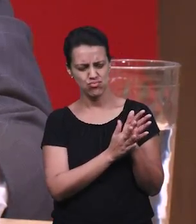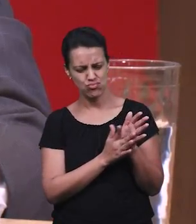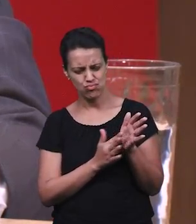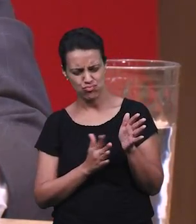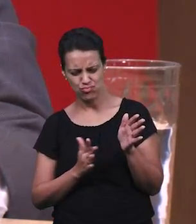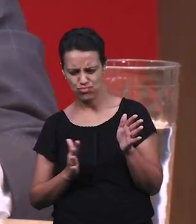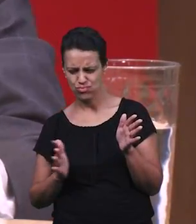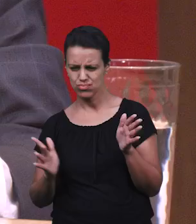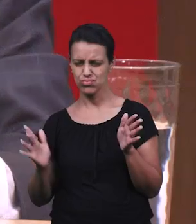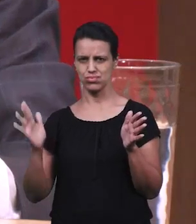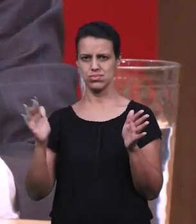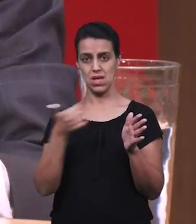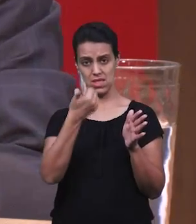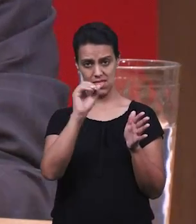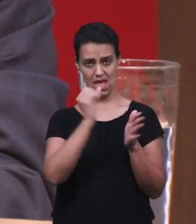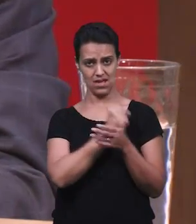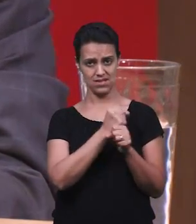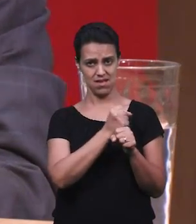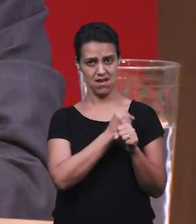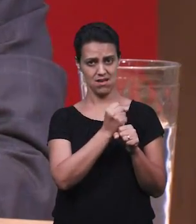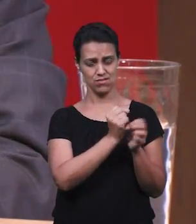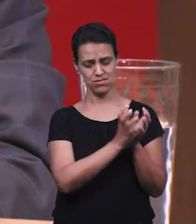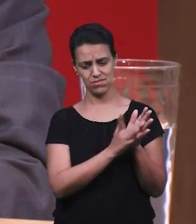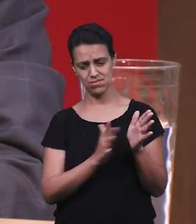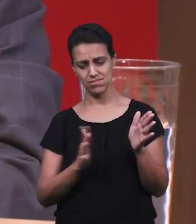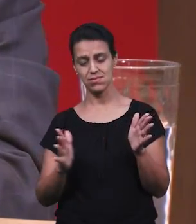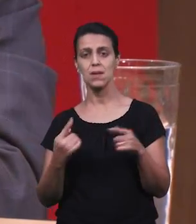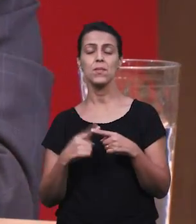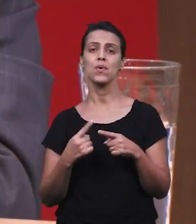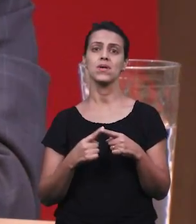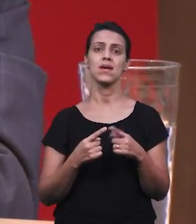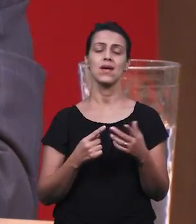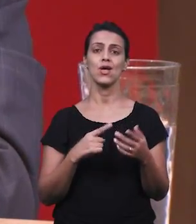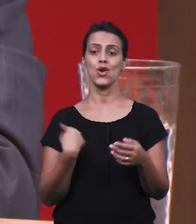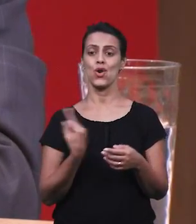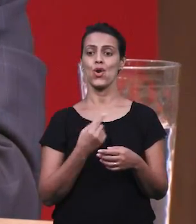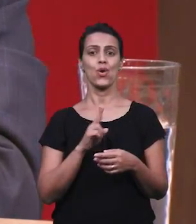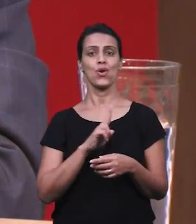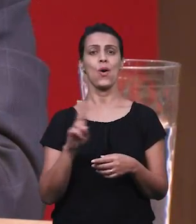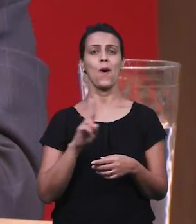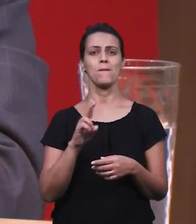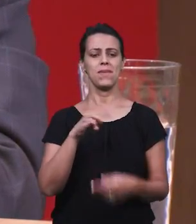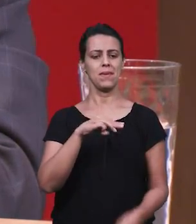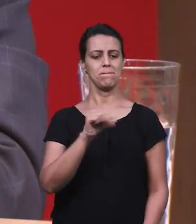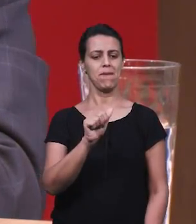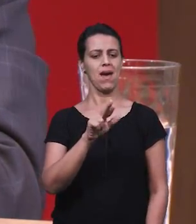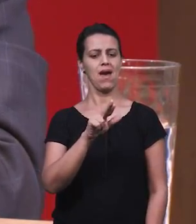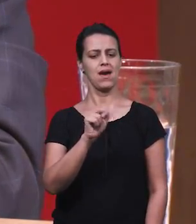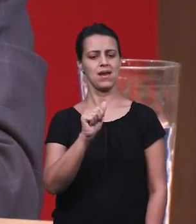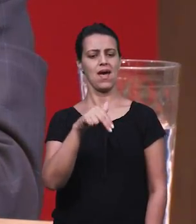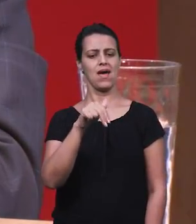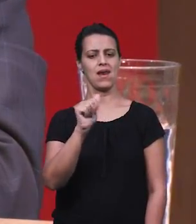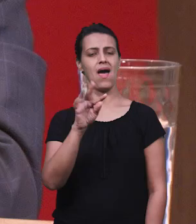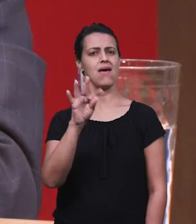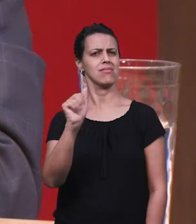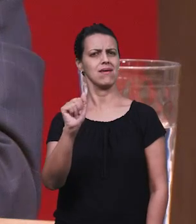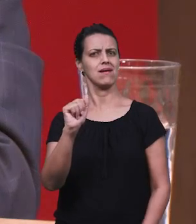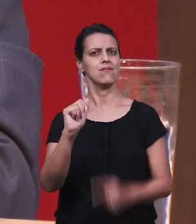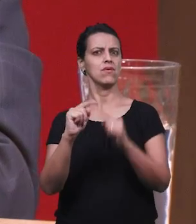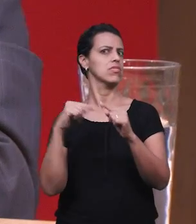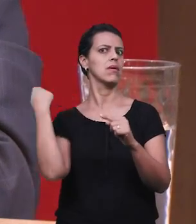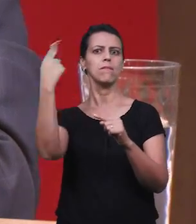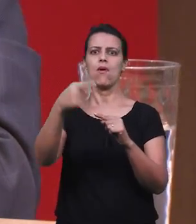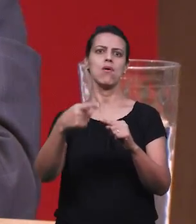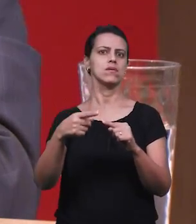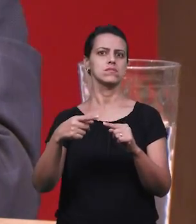da década de 80, quando o nosso nome, porque o nosso nome Maranata, ele aconteceu depois de